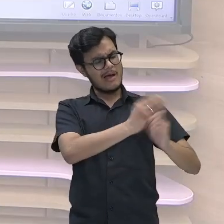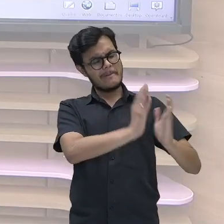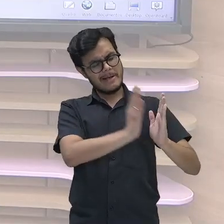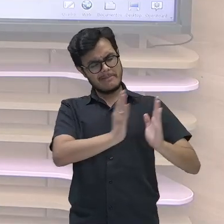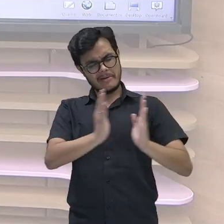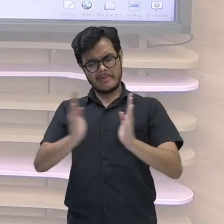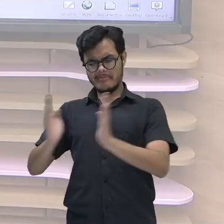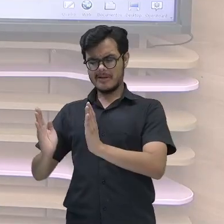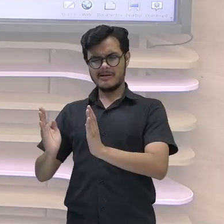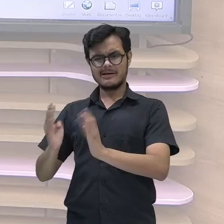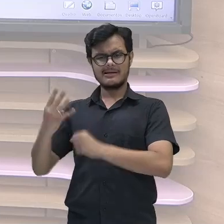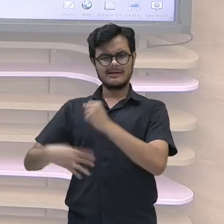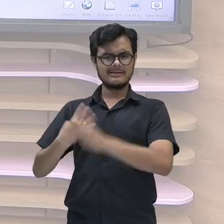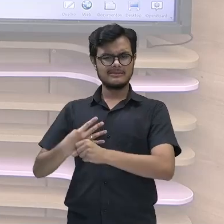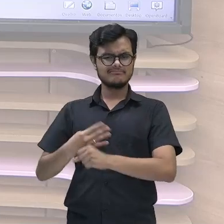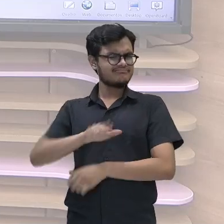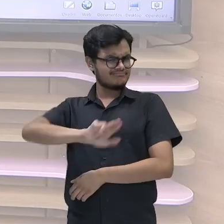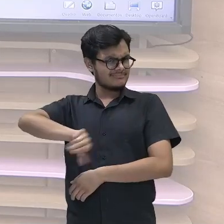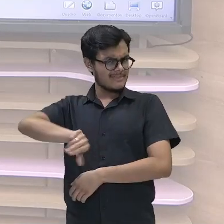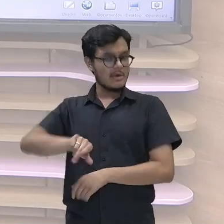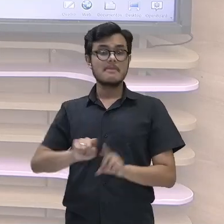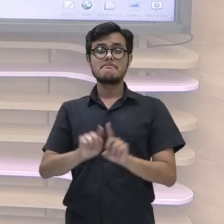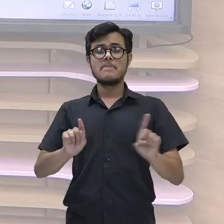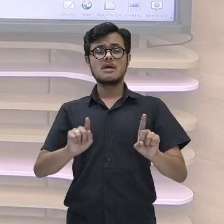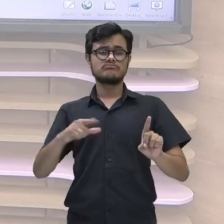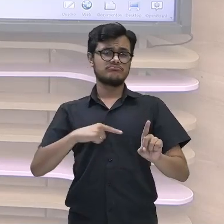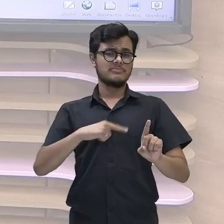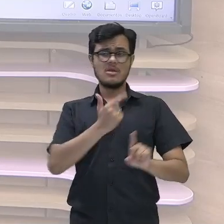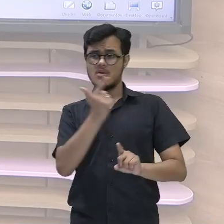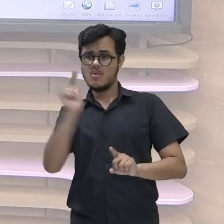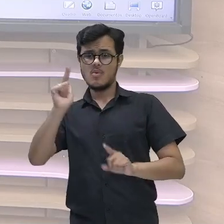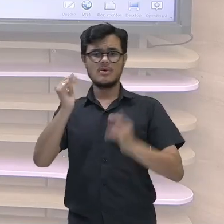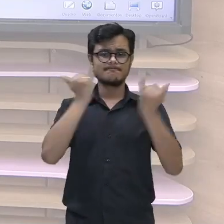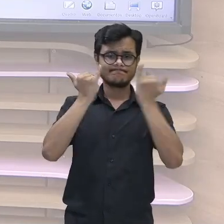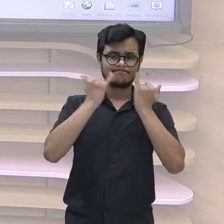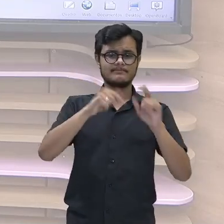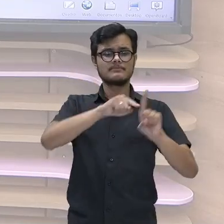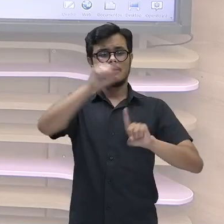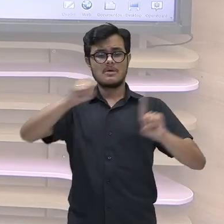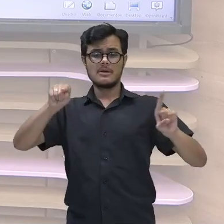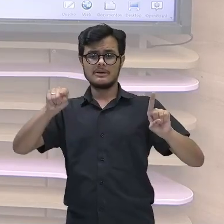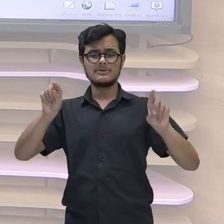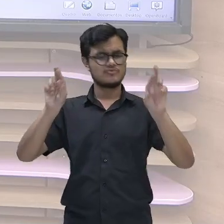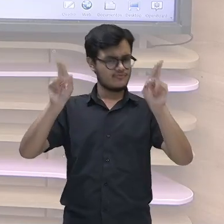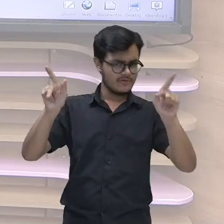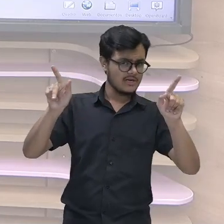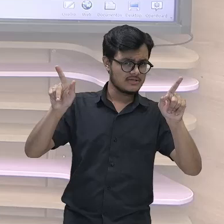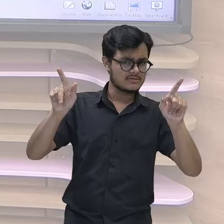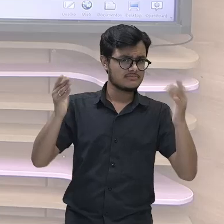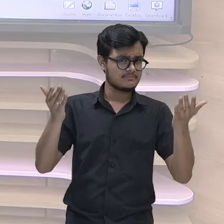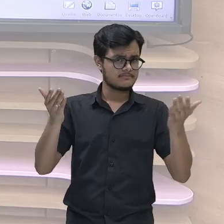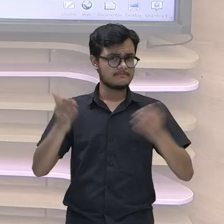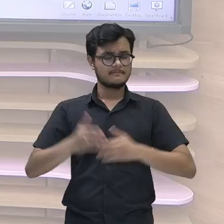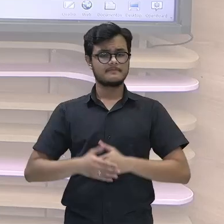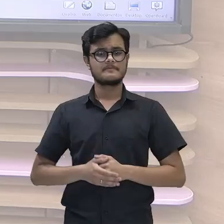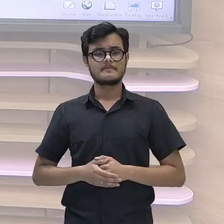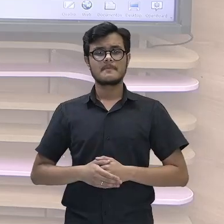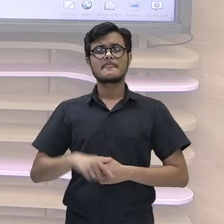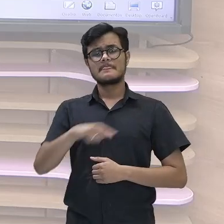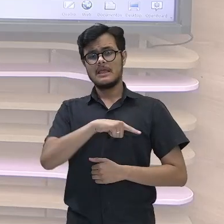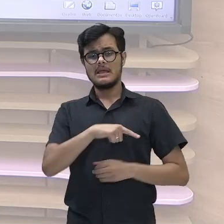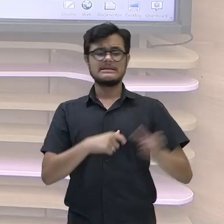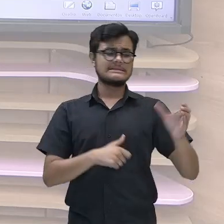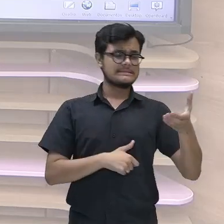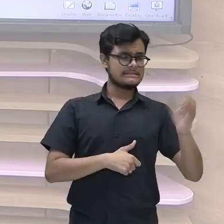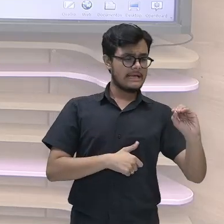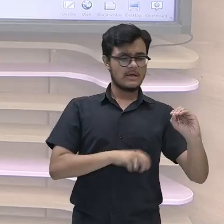gente tem aí pirâmides com essas informações que vão variar também. Temos de 0 a